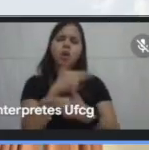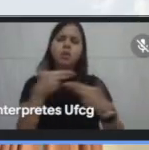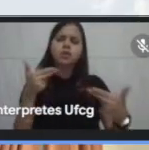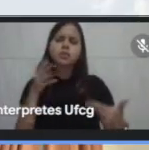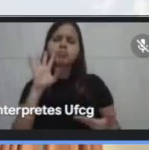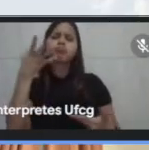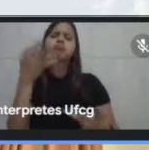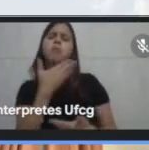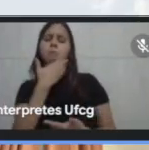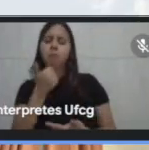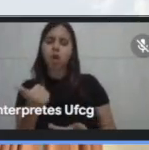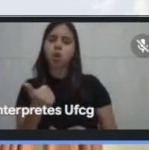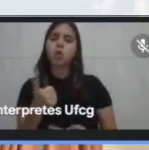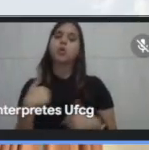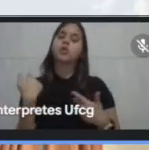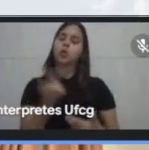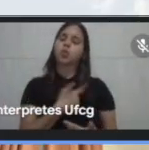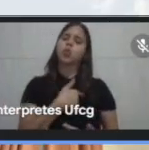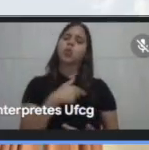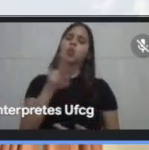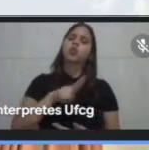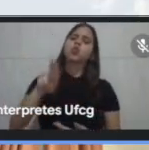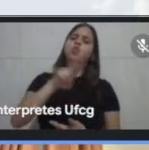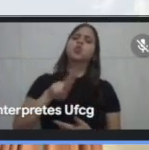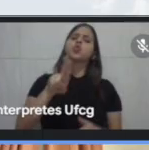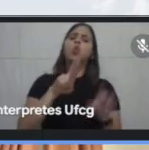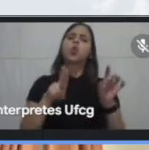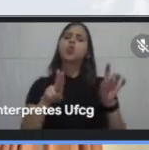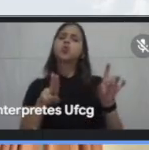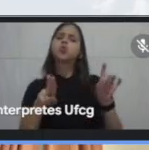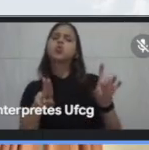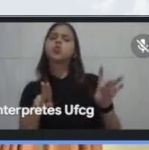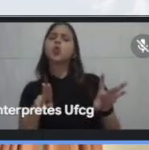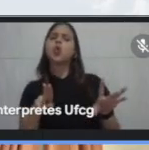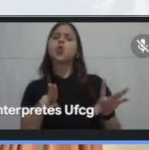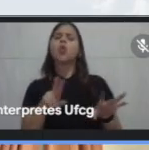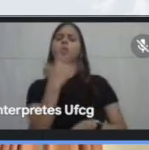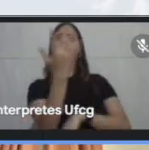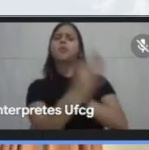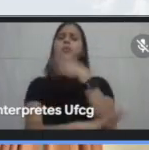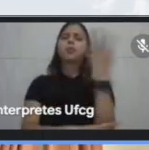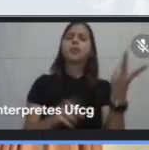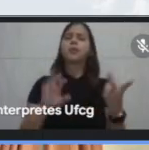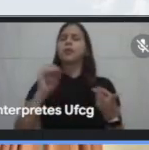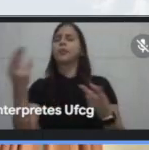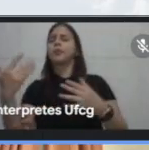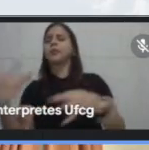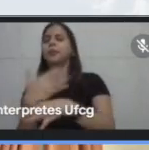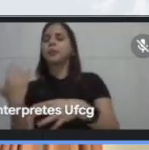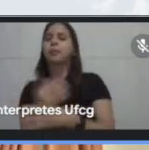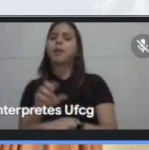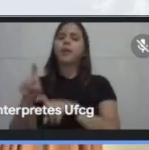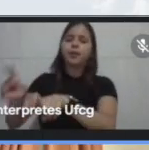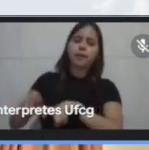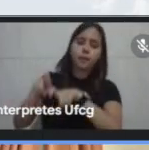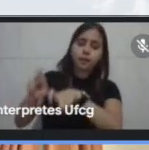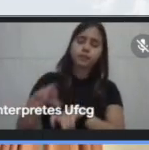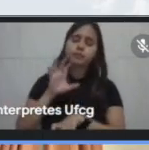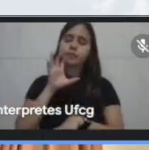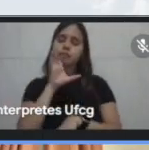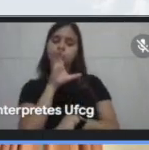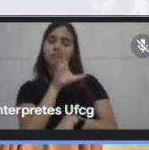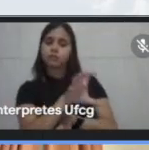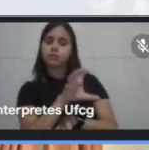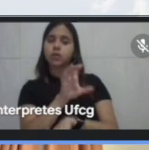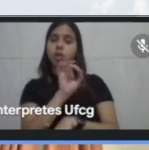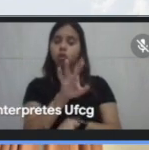melhor. Então, em vez de usar uma classe, por exemplo, de florestal, urbana, agricultura, lá basicamente